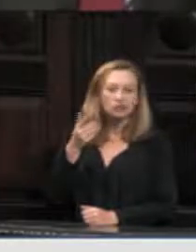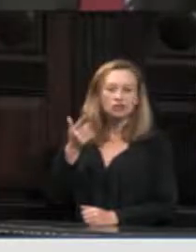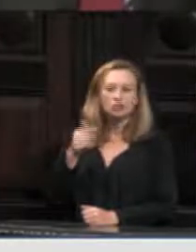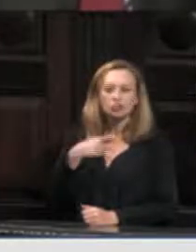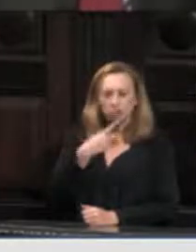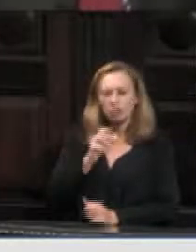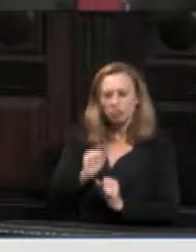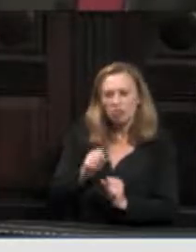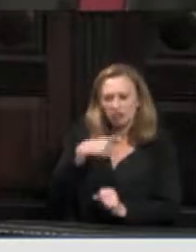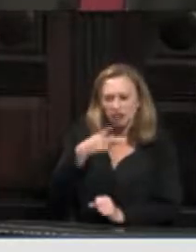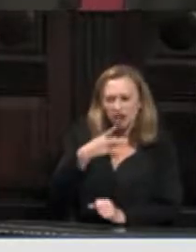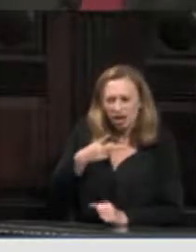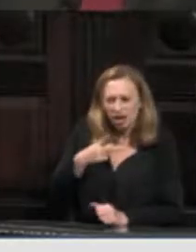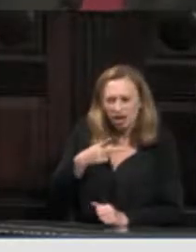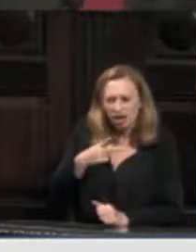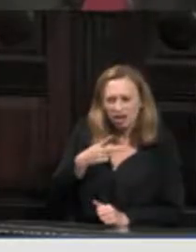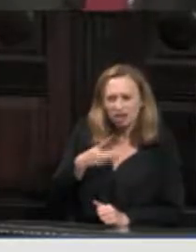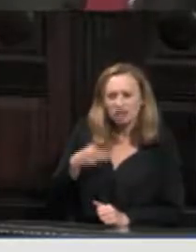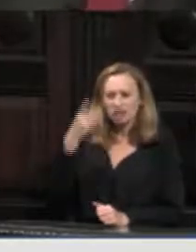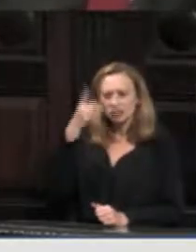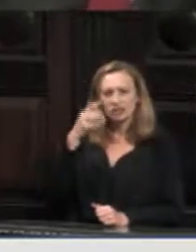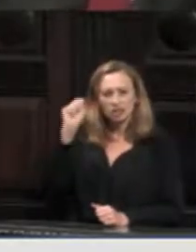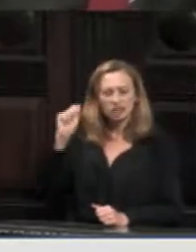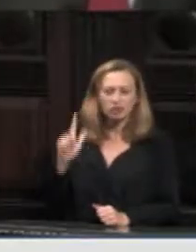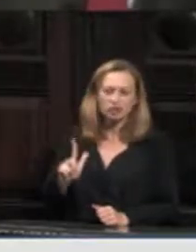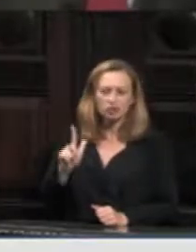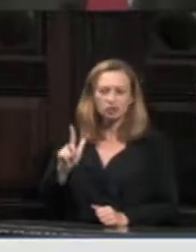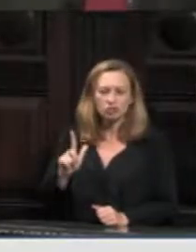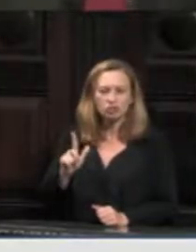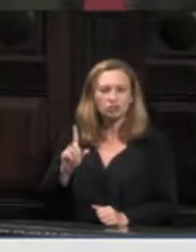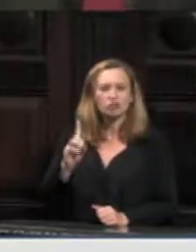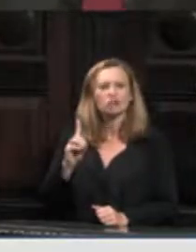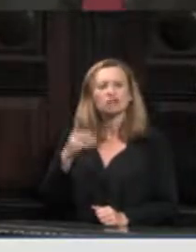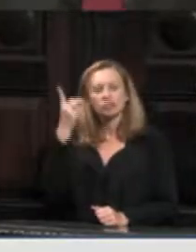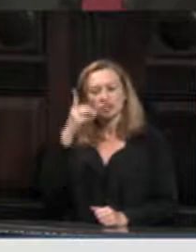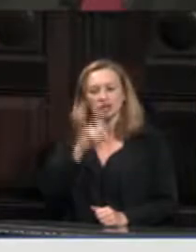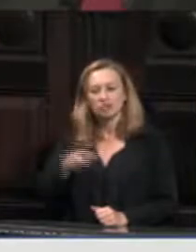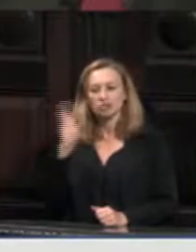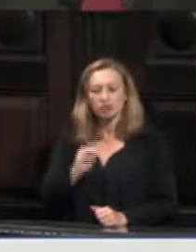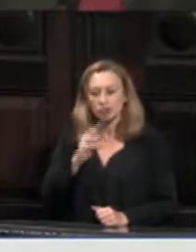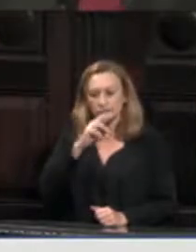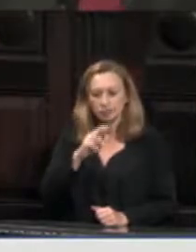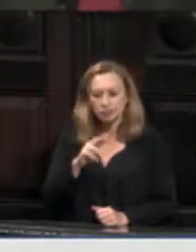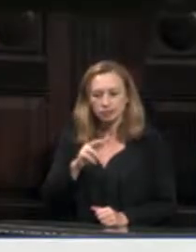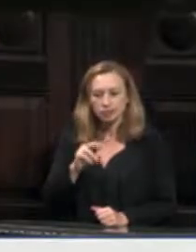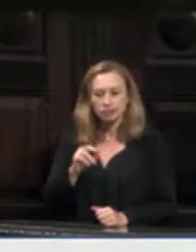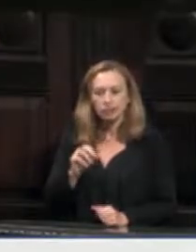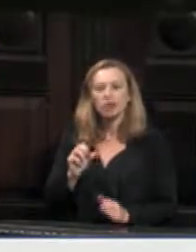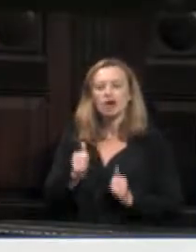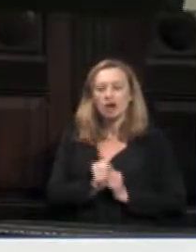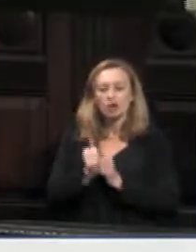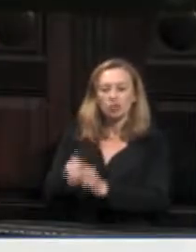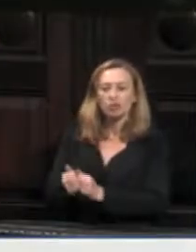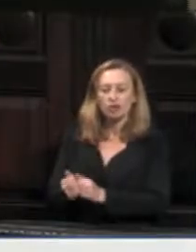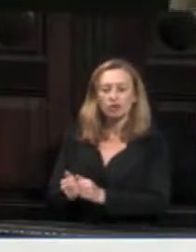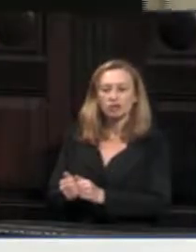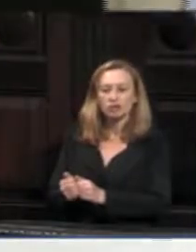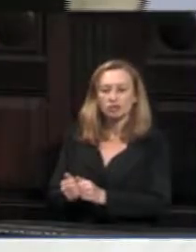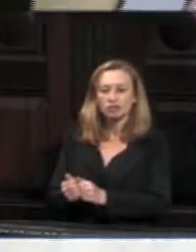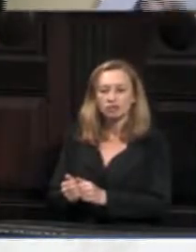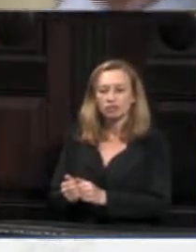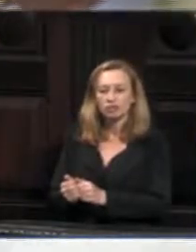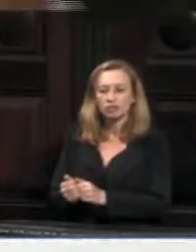que foi produzido pelo deputado André Lazzaroni. Deputado Luiz Paulo. Senhor presidente, acompanho no